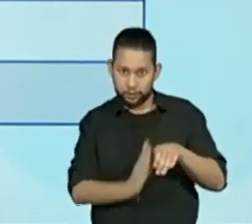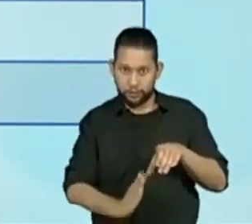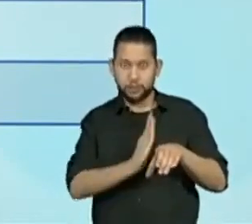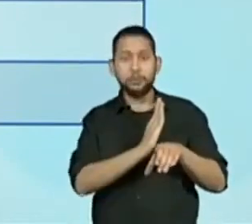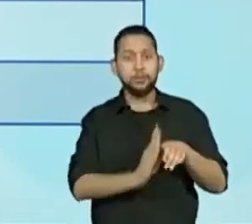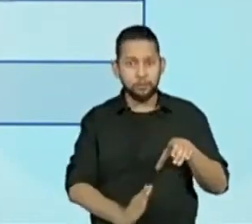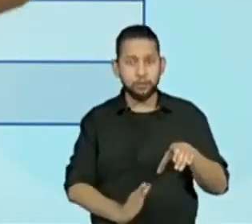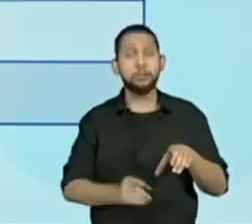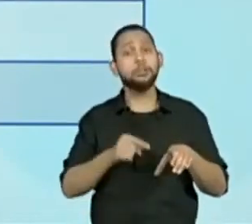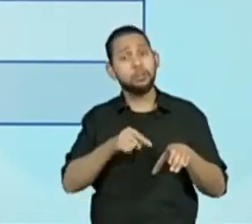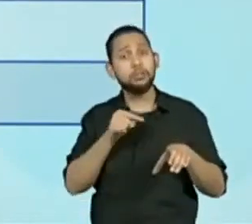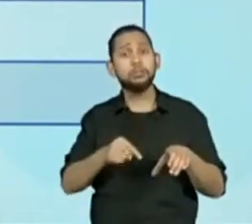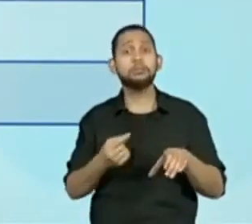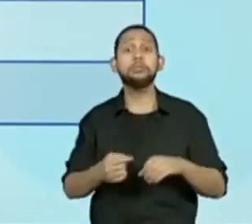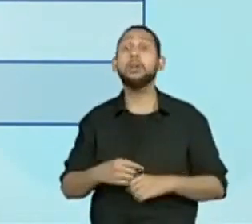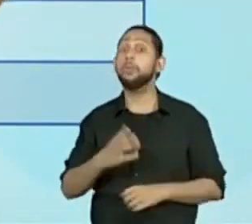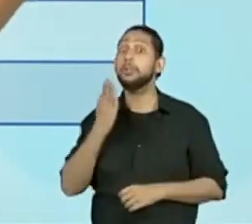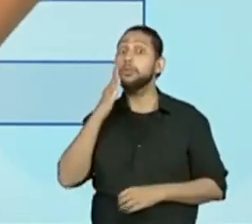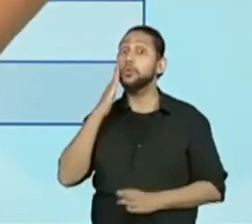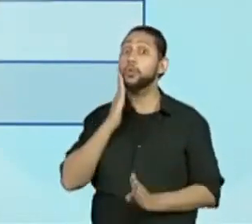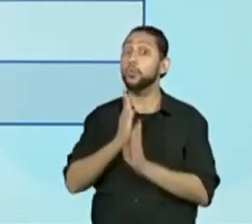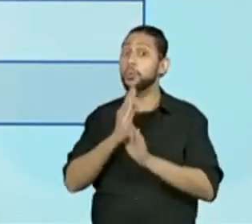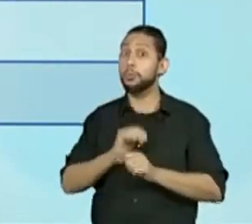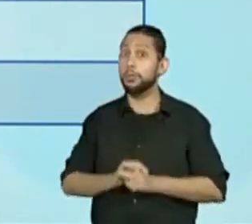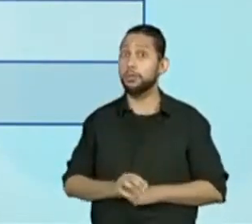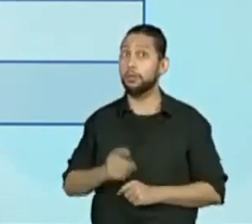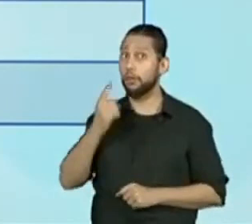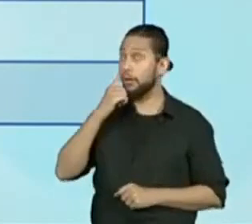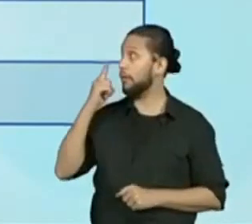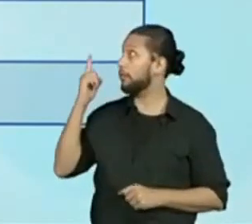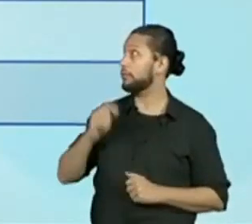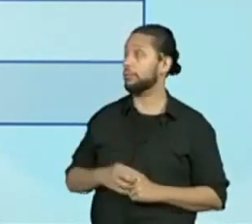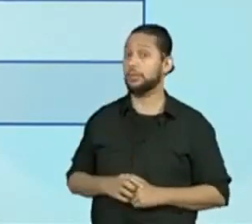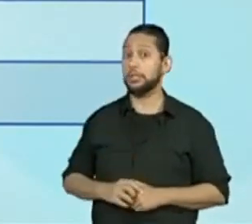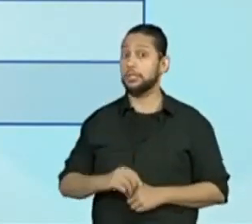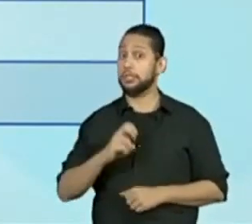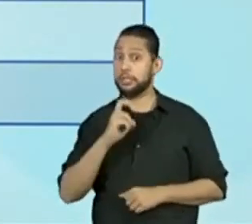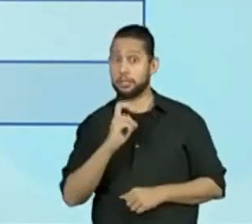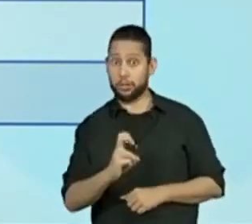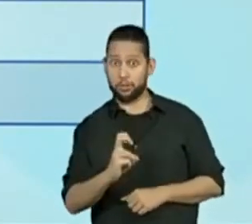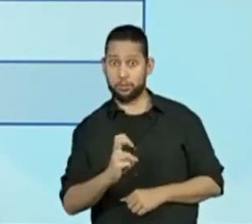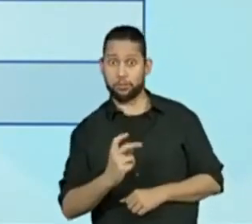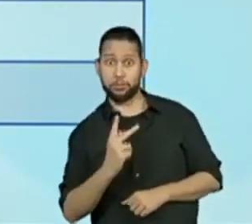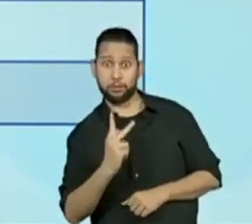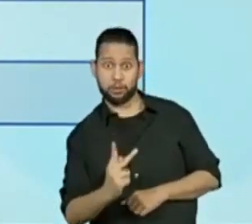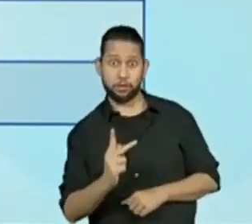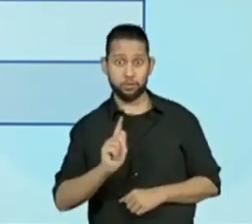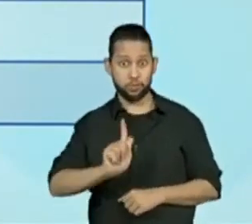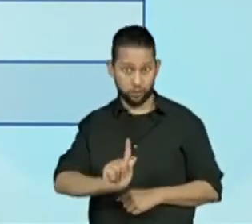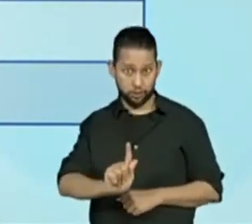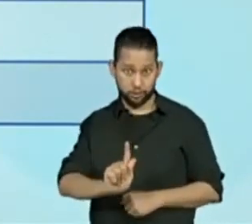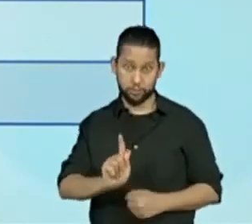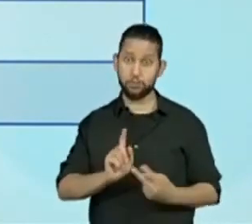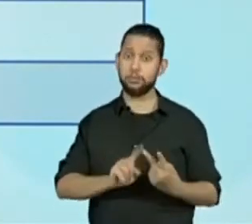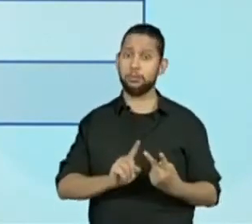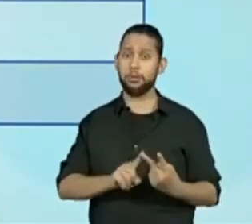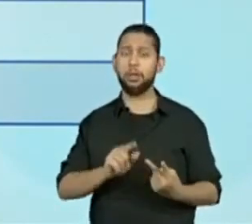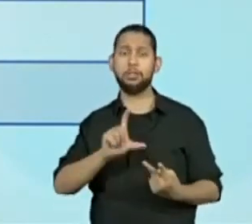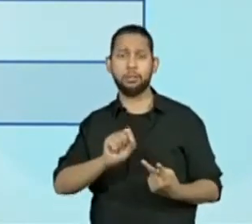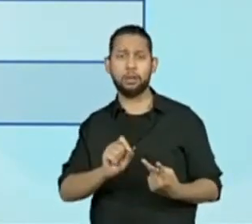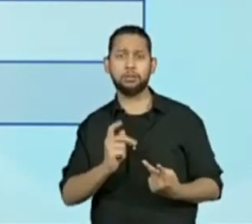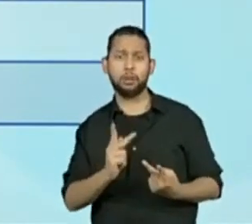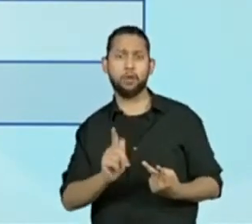5 kg de tomate e 10 kg de tomate tá bom